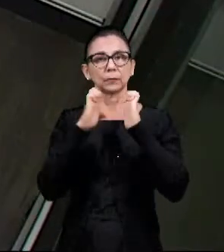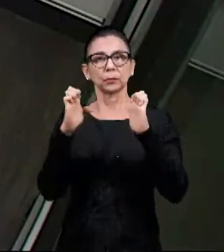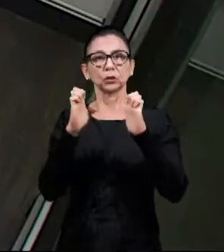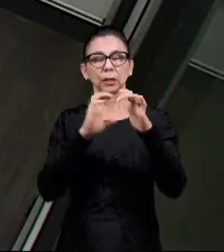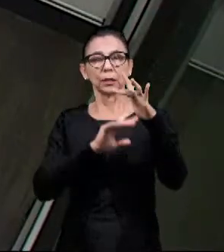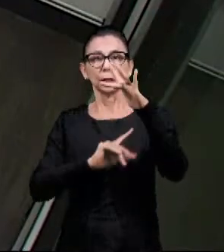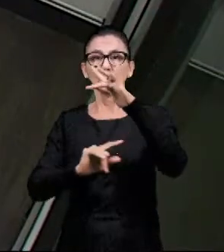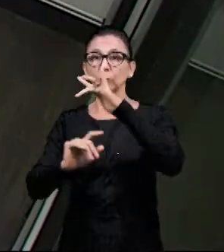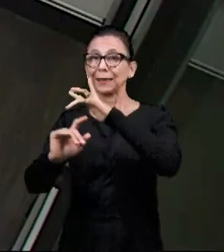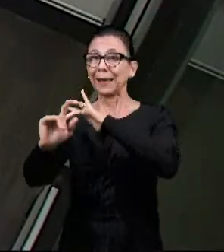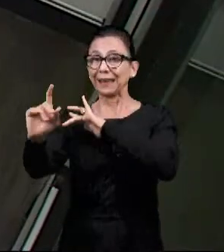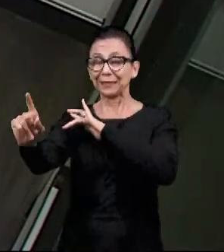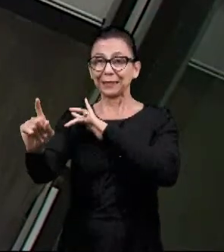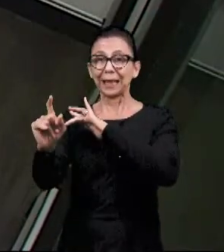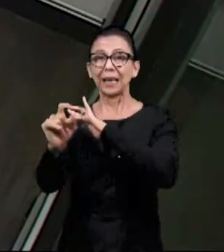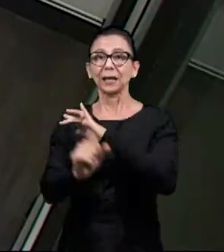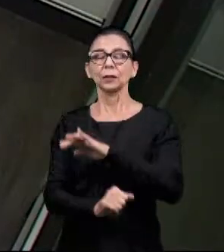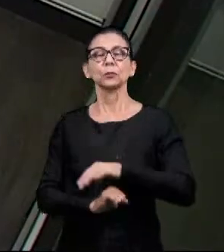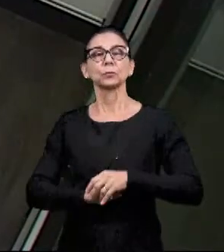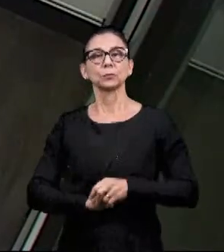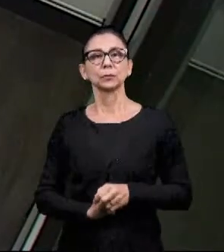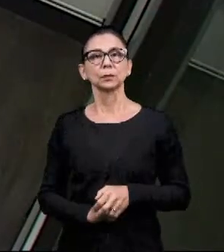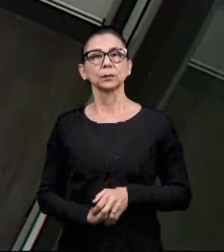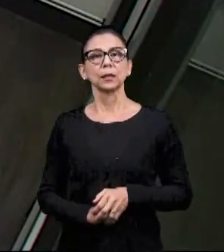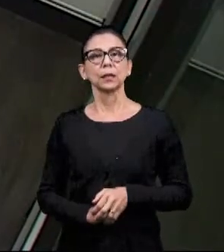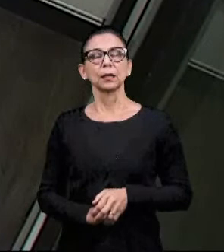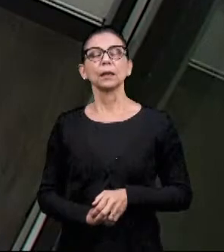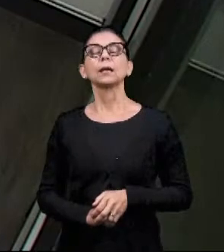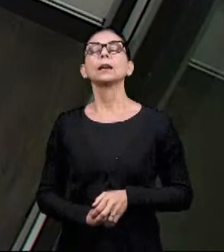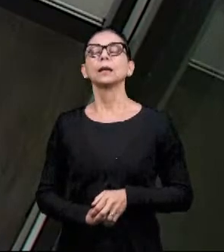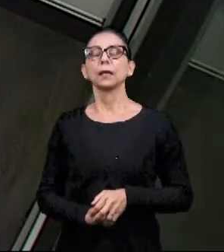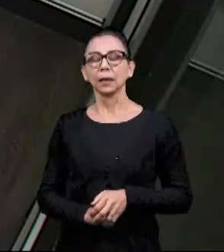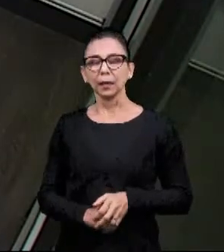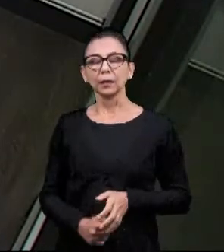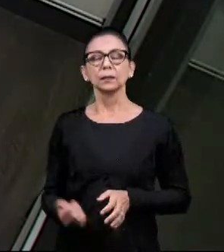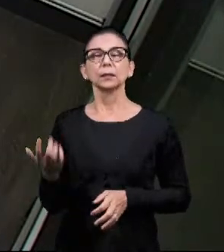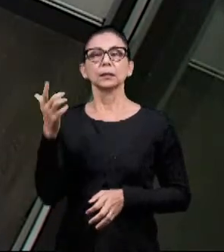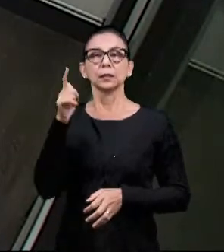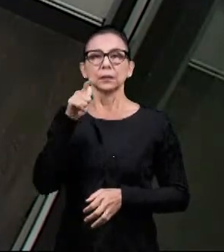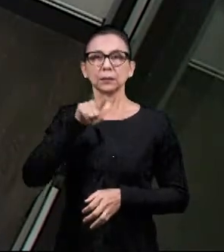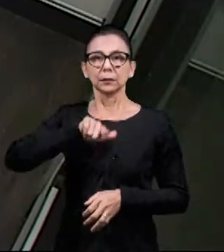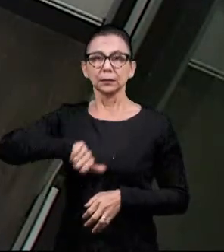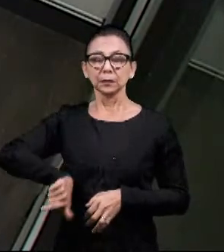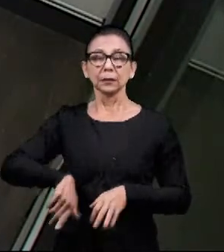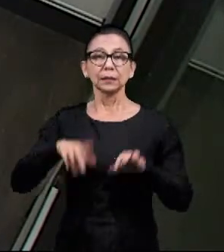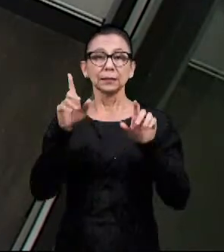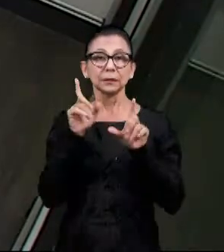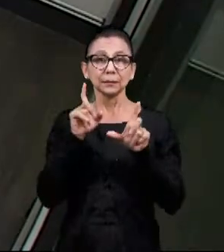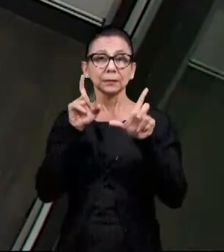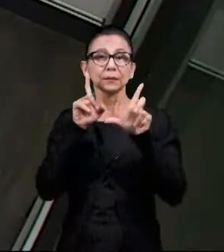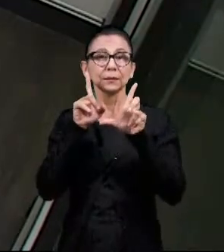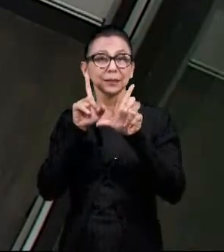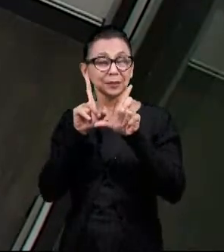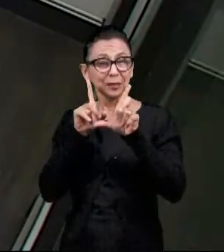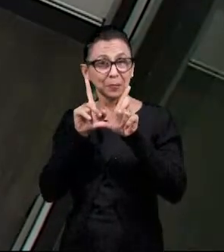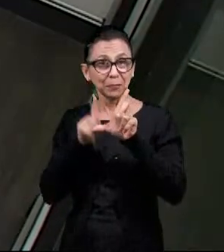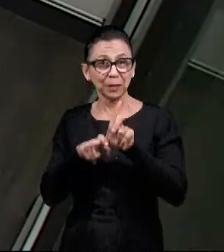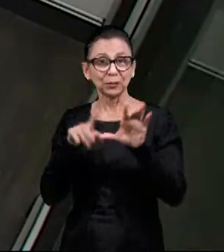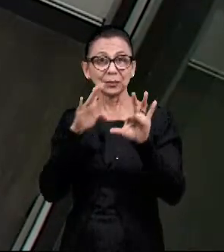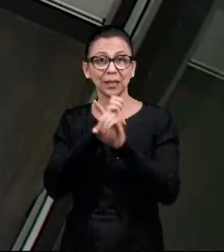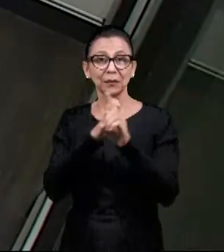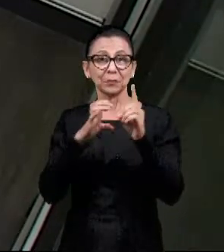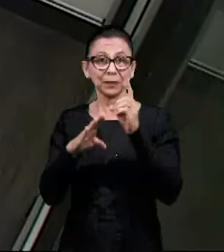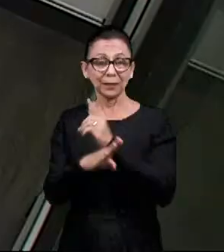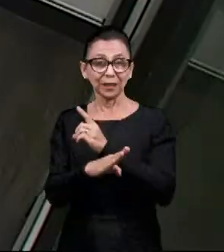da Escola Bíblica Dominical no domingo para poder gravar o programa durante a semana para rodar no fim de semana. E nós só começamos a gravar